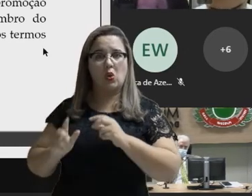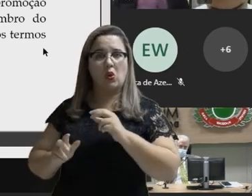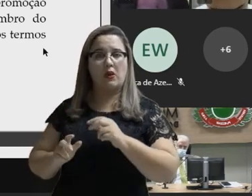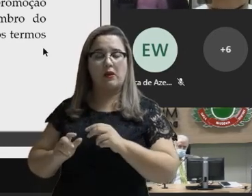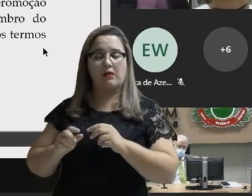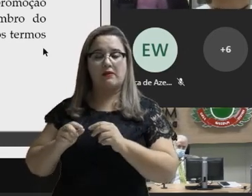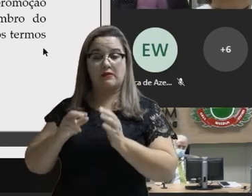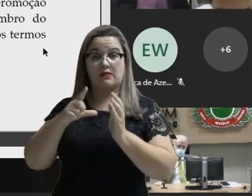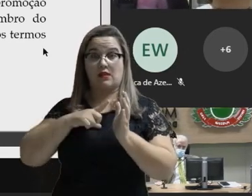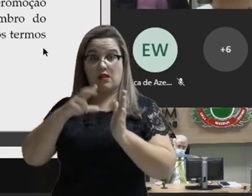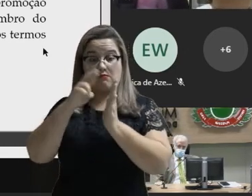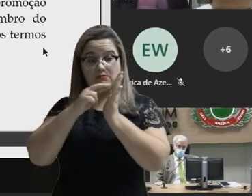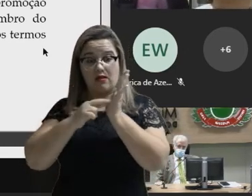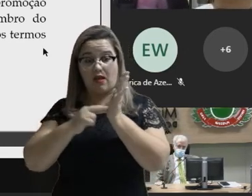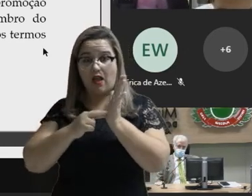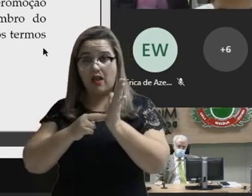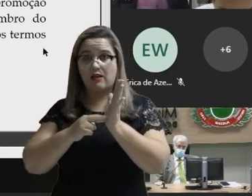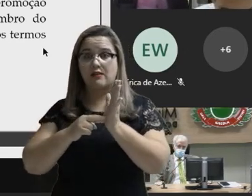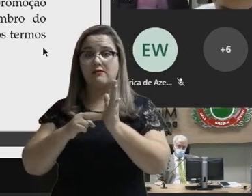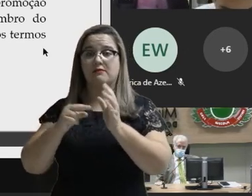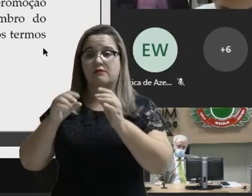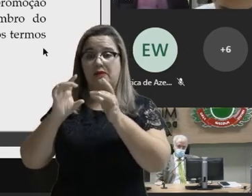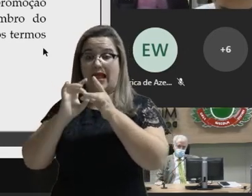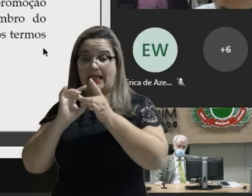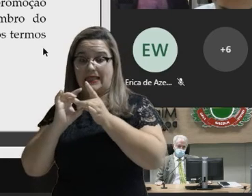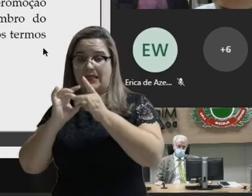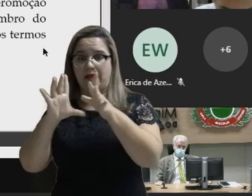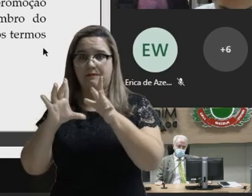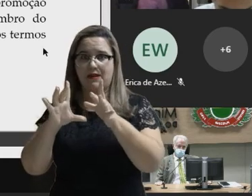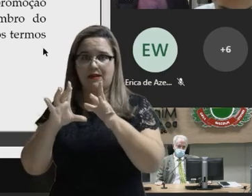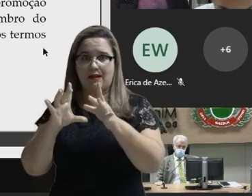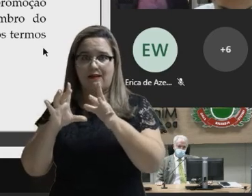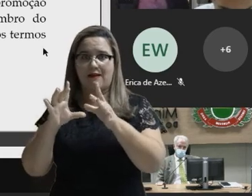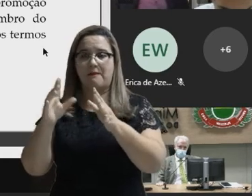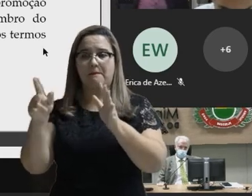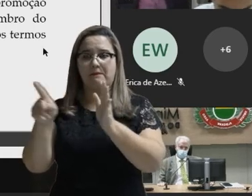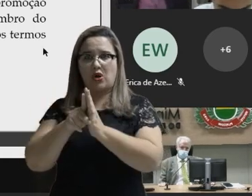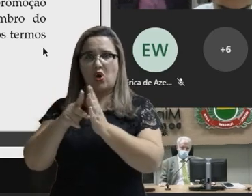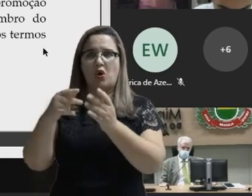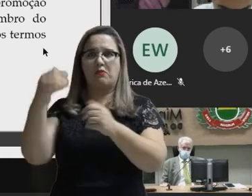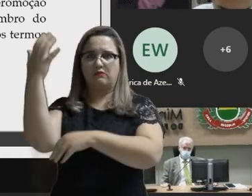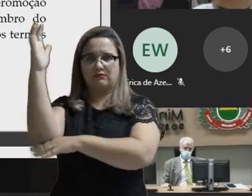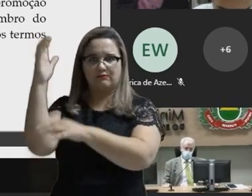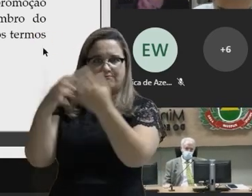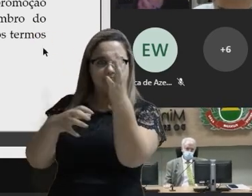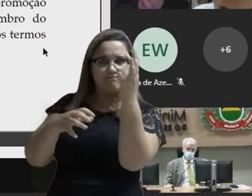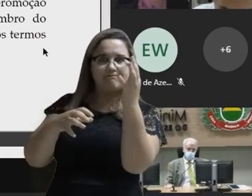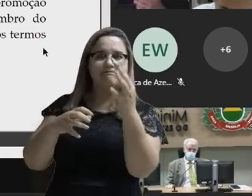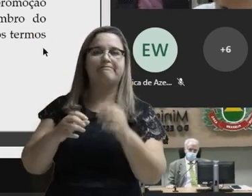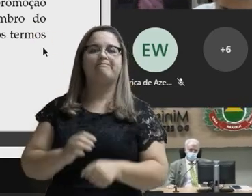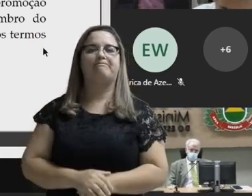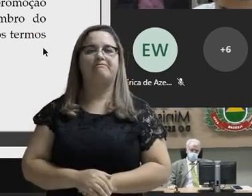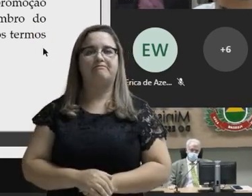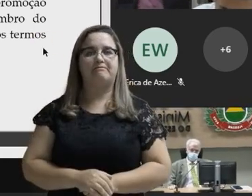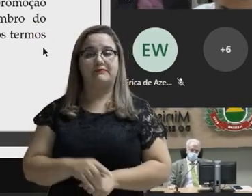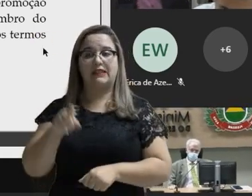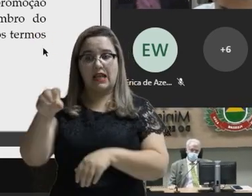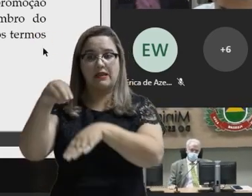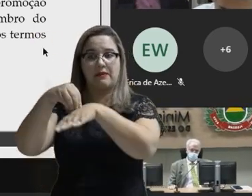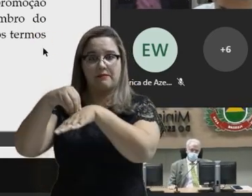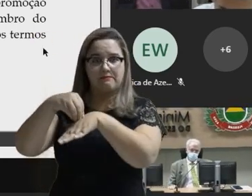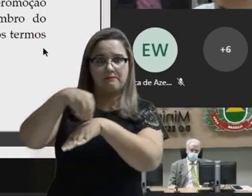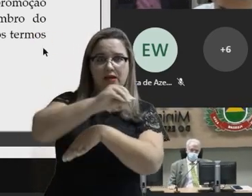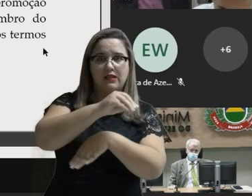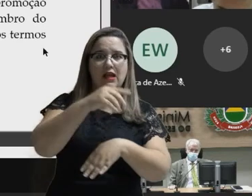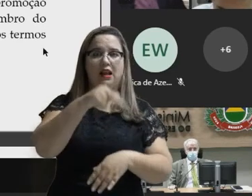possuir licenciamento ambiental, a autuação deverá ser encaminhada também a uma das promotorias criminais